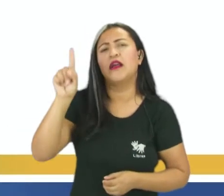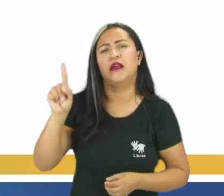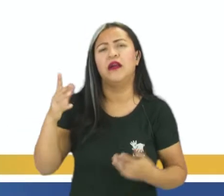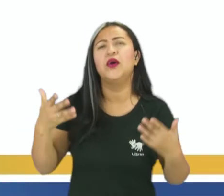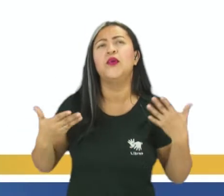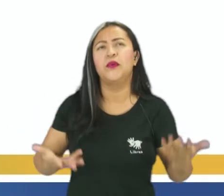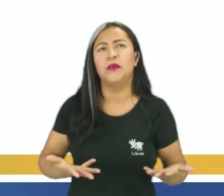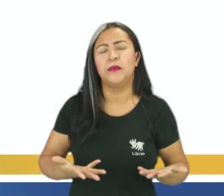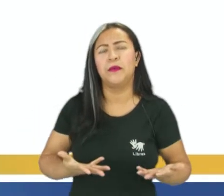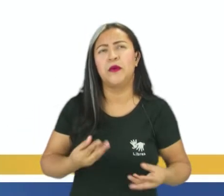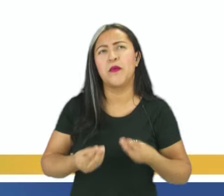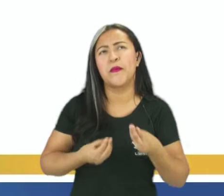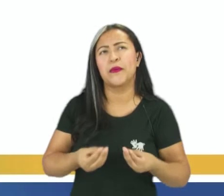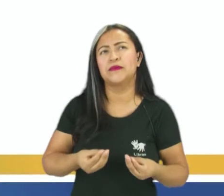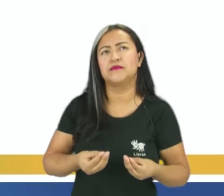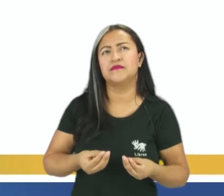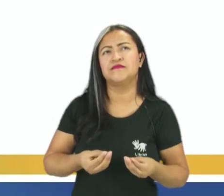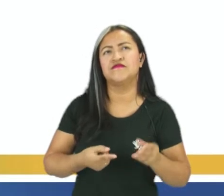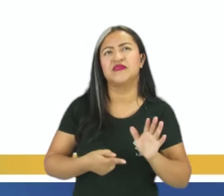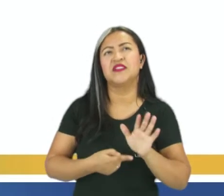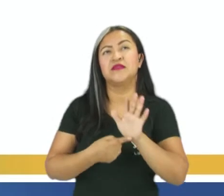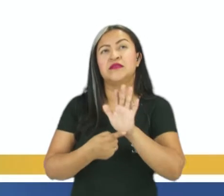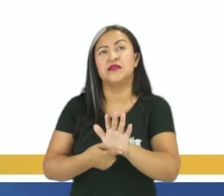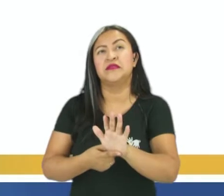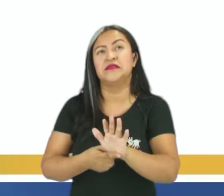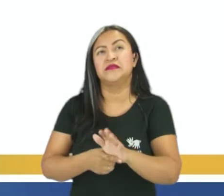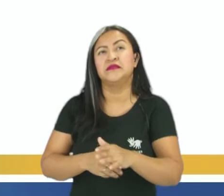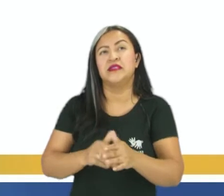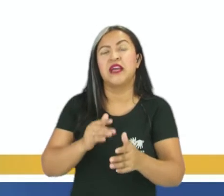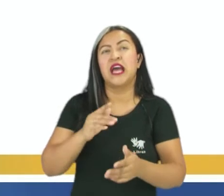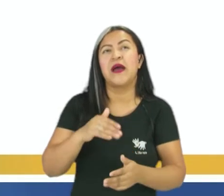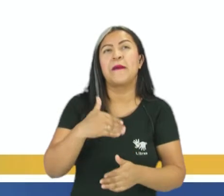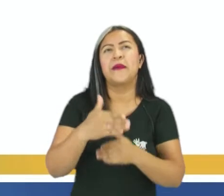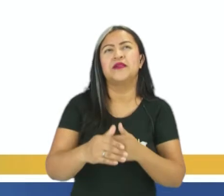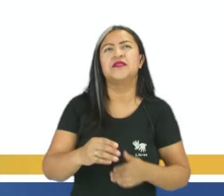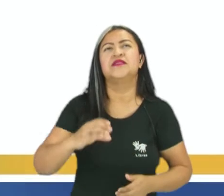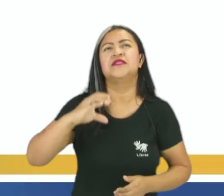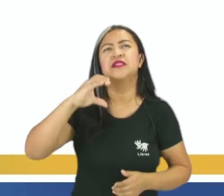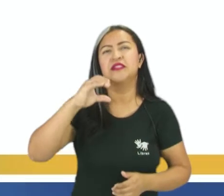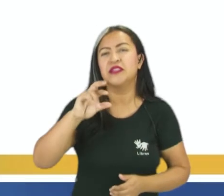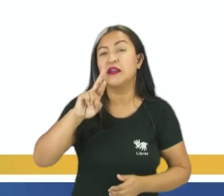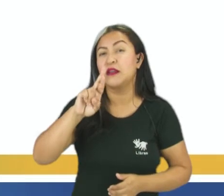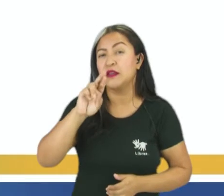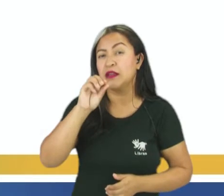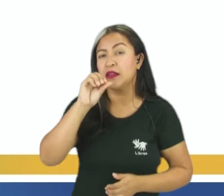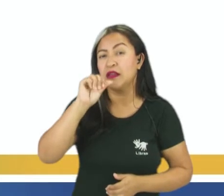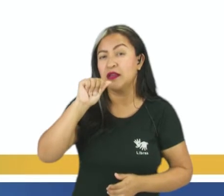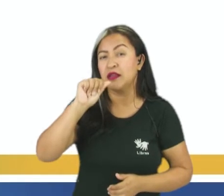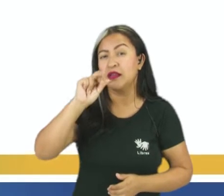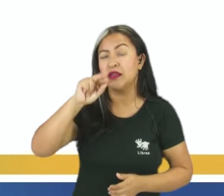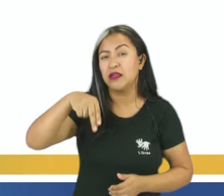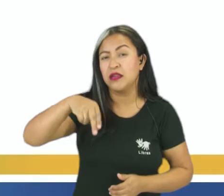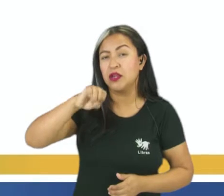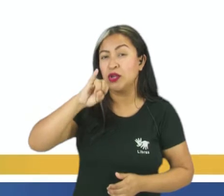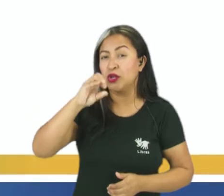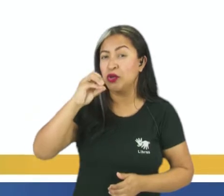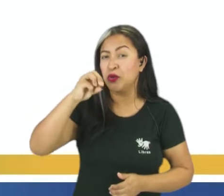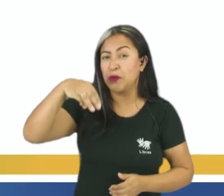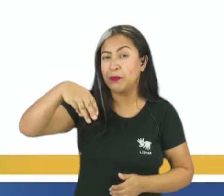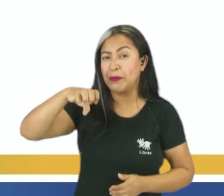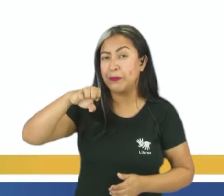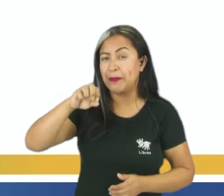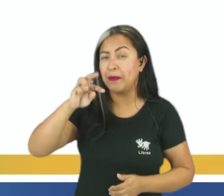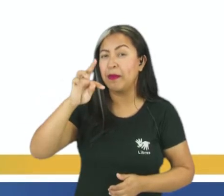começa a atuar, né, a agir a partir da craniometria, ou seja, o que seria,